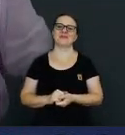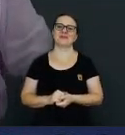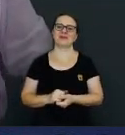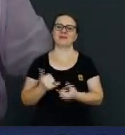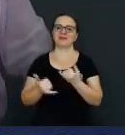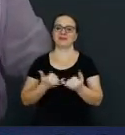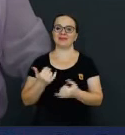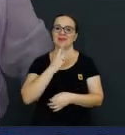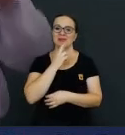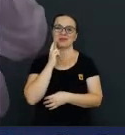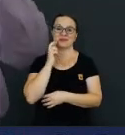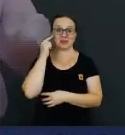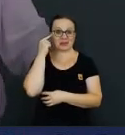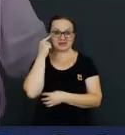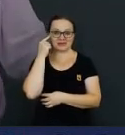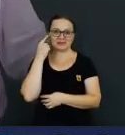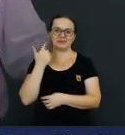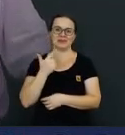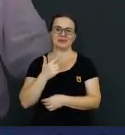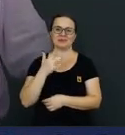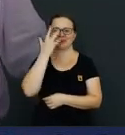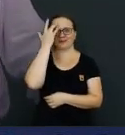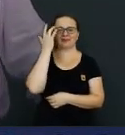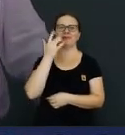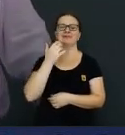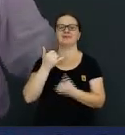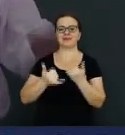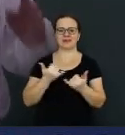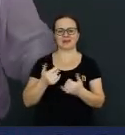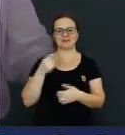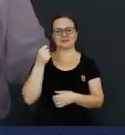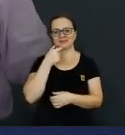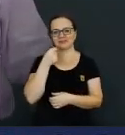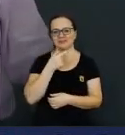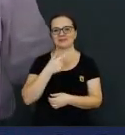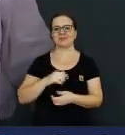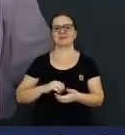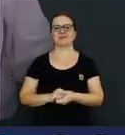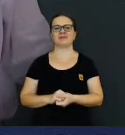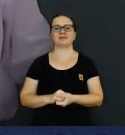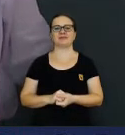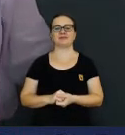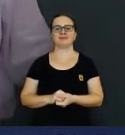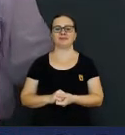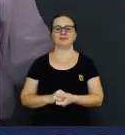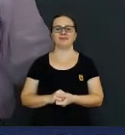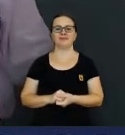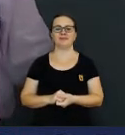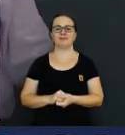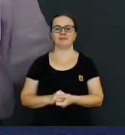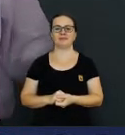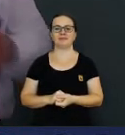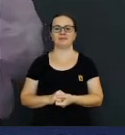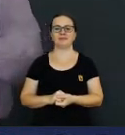Inclusive nos Estados Unidos, quem é chinês hoje está sendo discriminado. O Salomão, inclusive, lá na Suíça, né? Ele mora na Suíça, ele foi lá